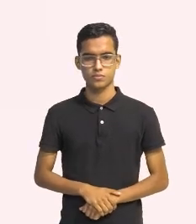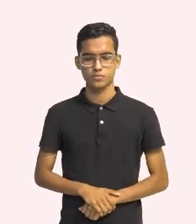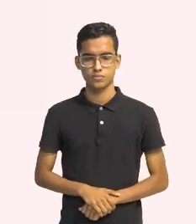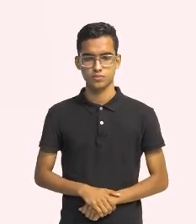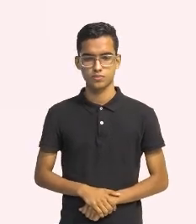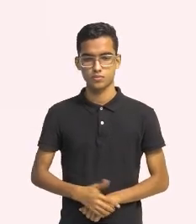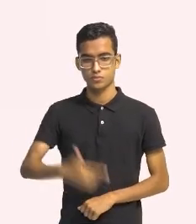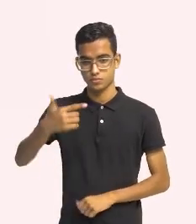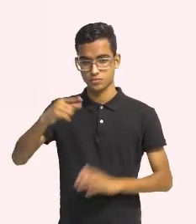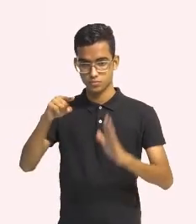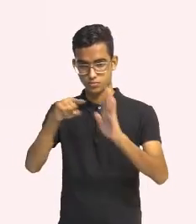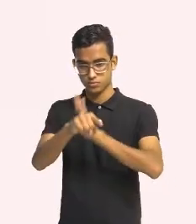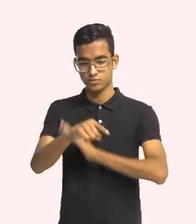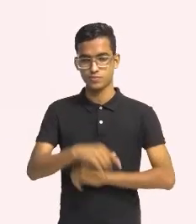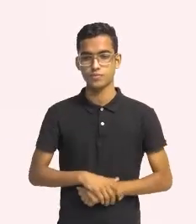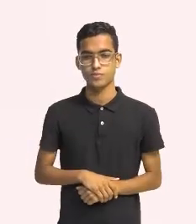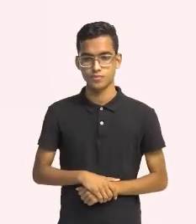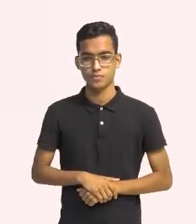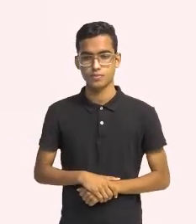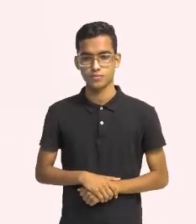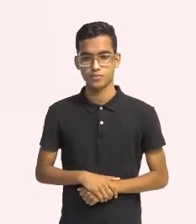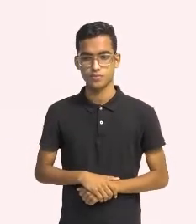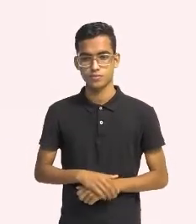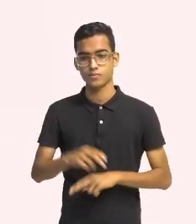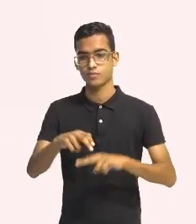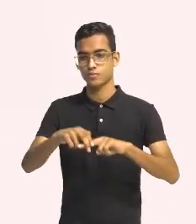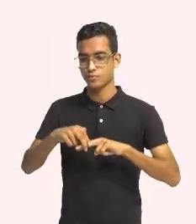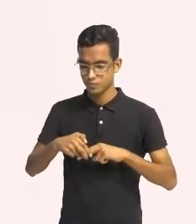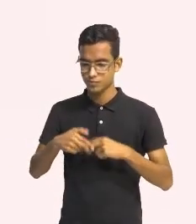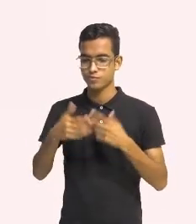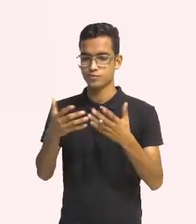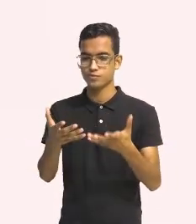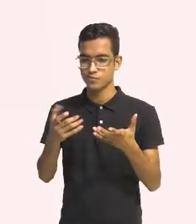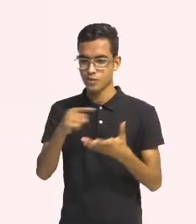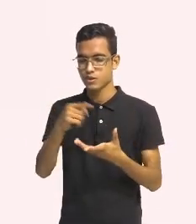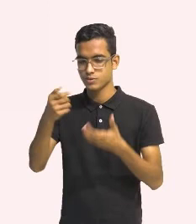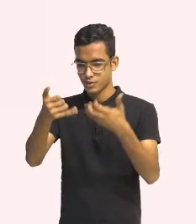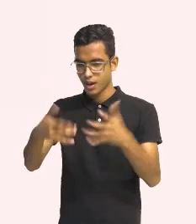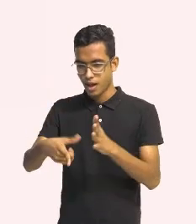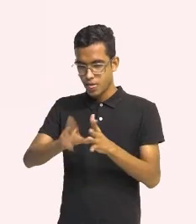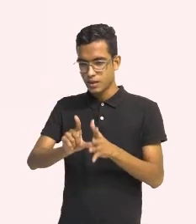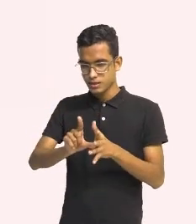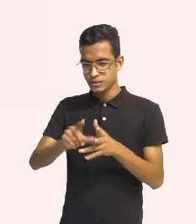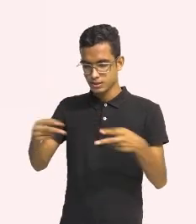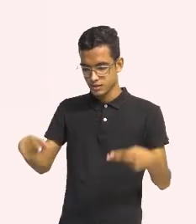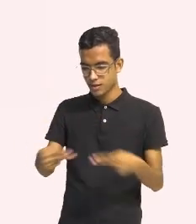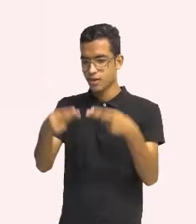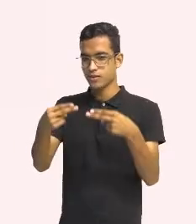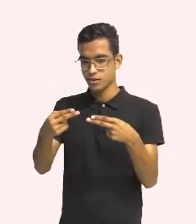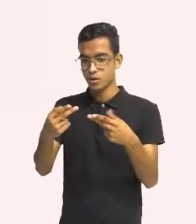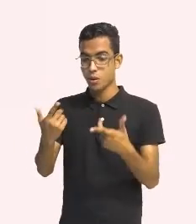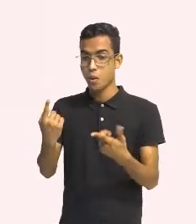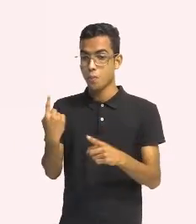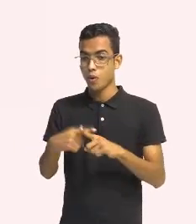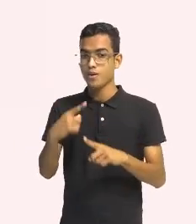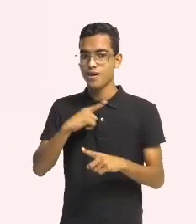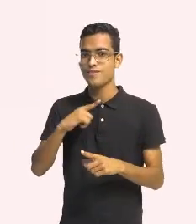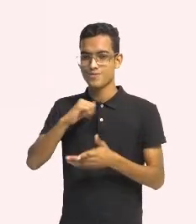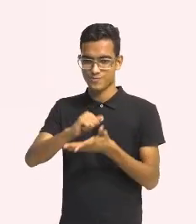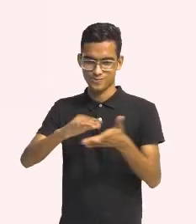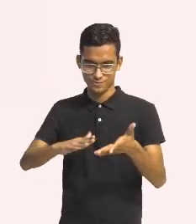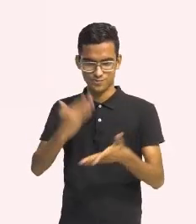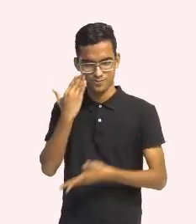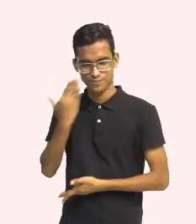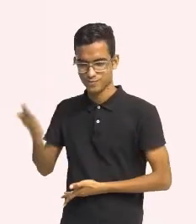segunda? Tá aí, ó, por isso que eu quis passar aquela questão com dupla, né? Porque eu sabia que ia cair na dinâmica e vocês iam,